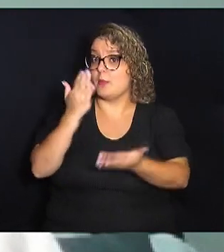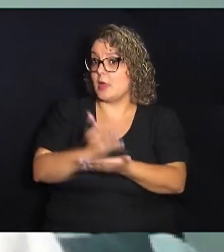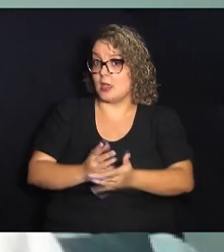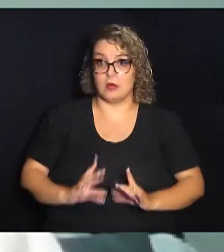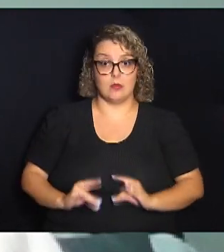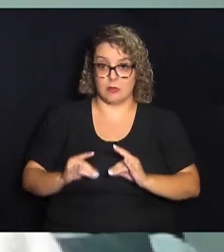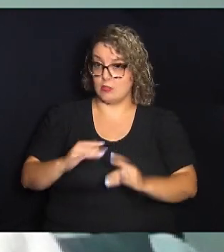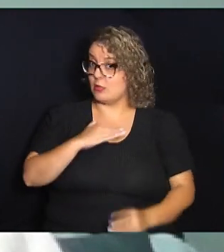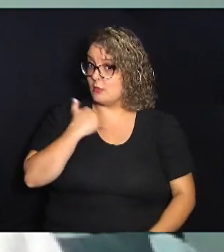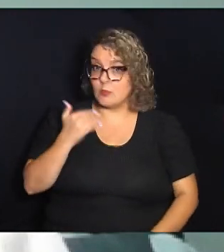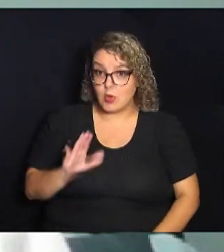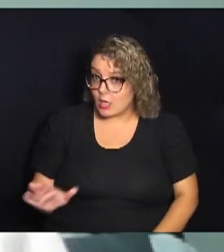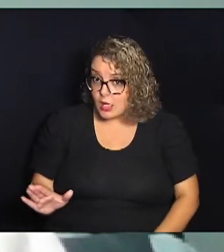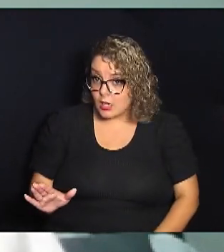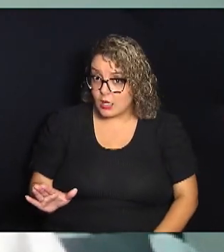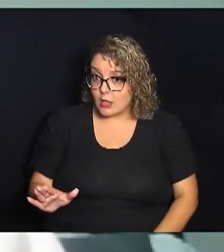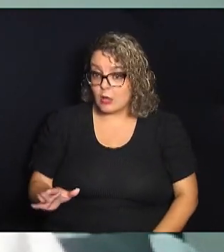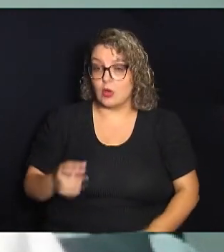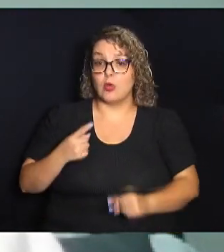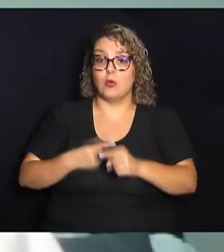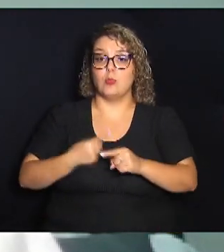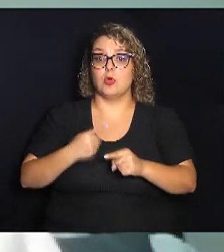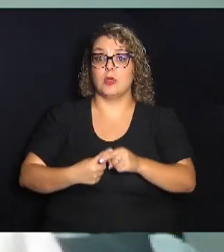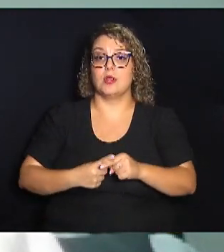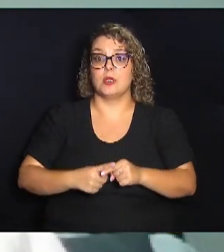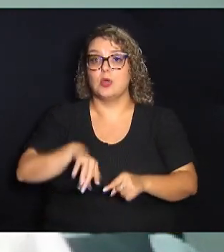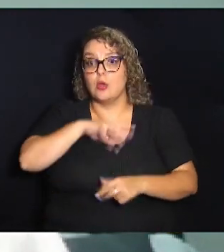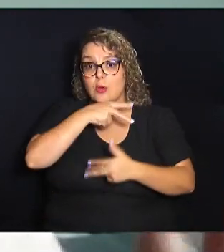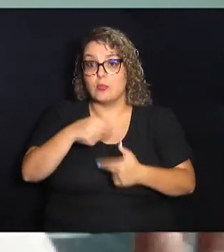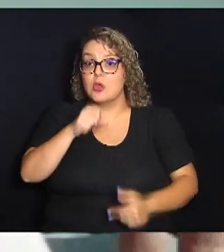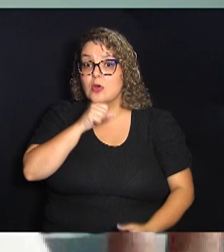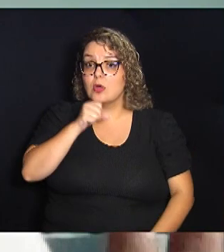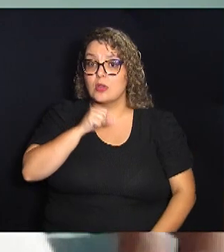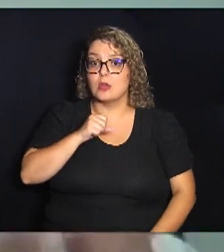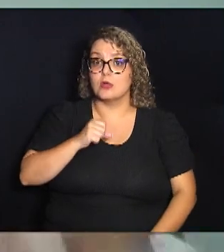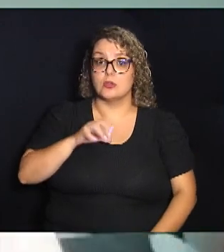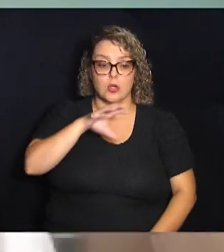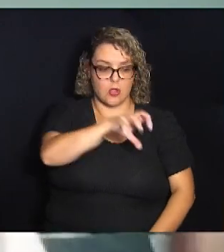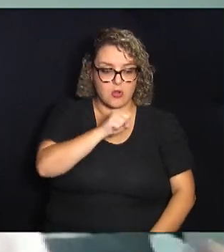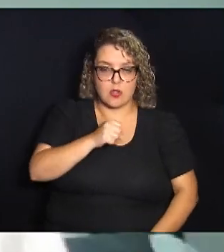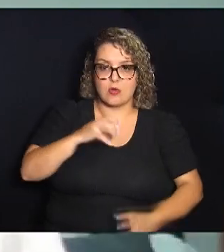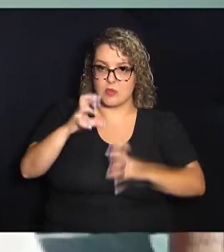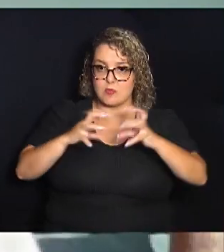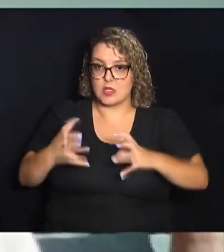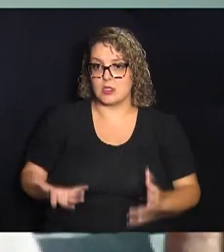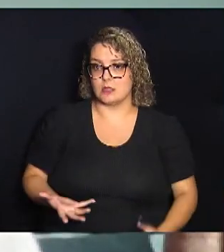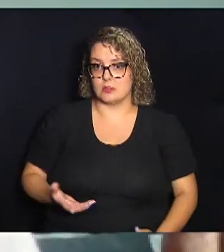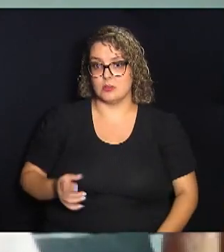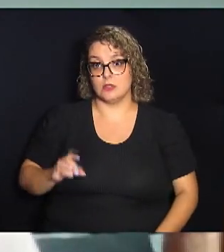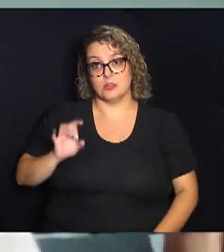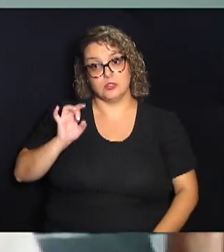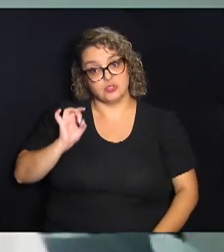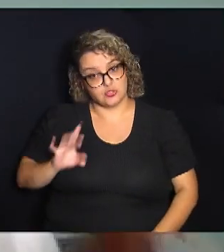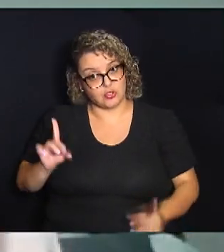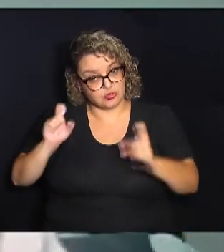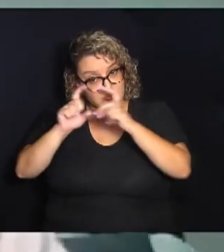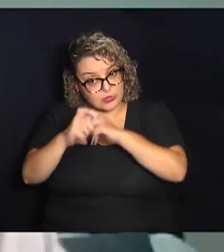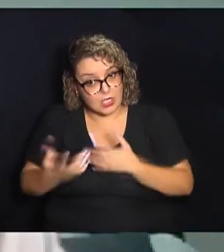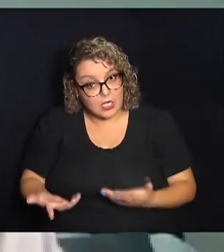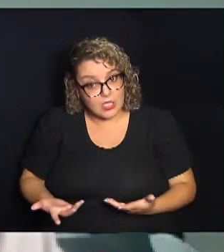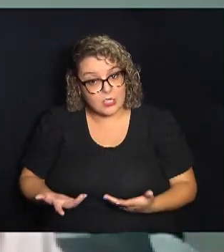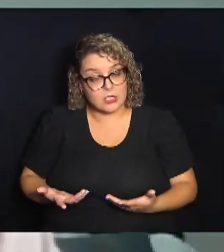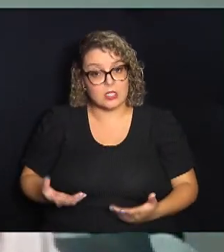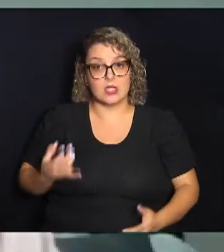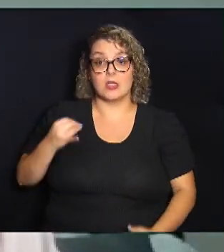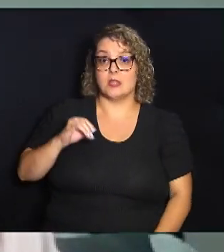eles vão morrer. Porque o bicho velho na natureza, ele só come e briga. Ou seja, ele só dá trabalho. Se